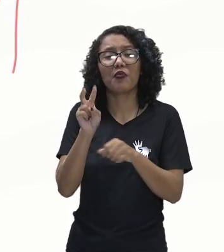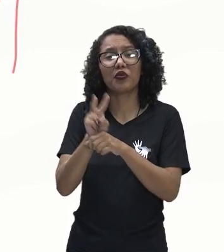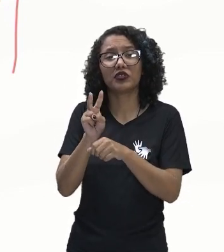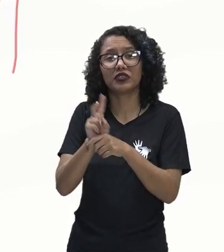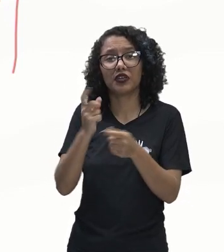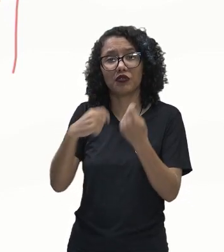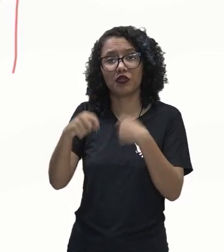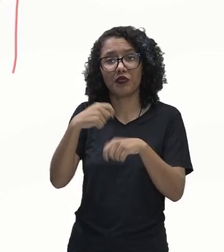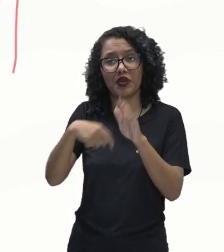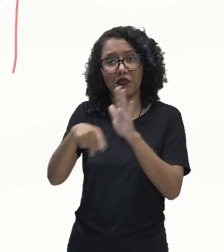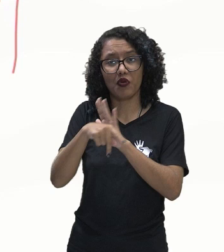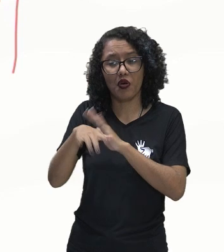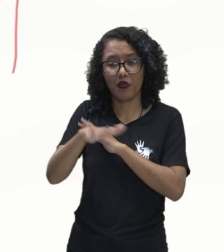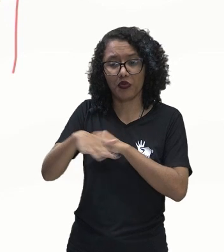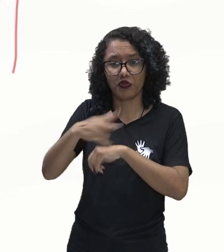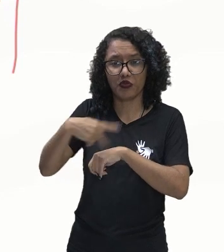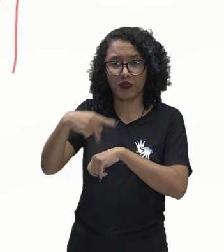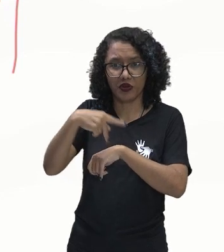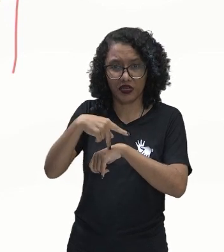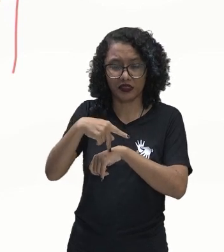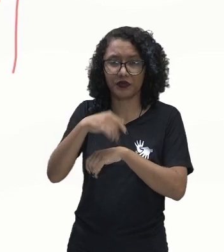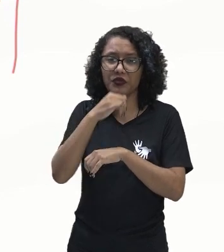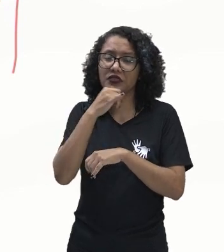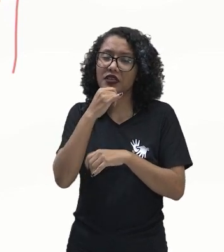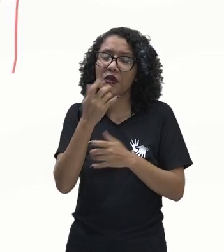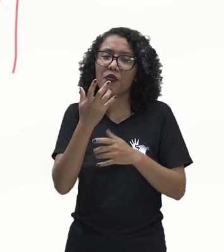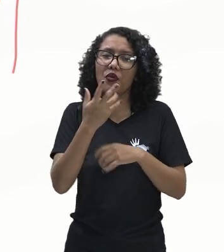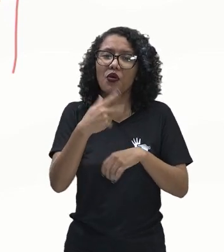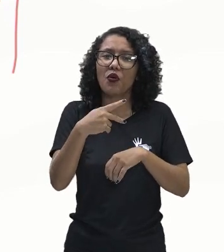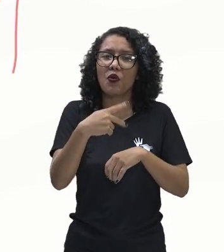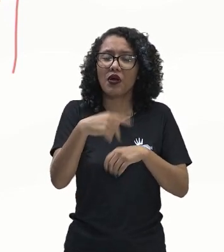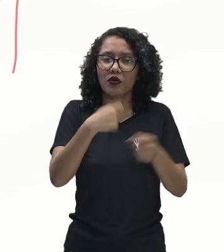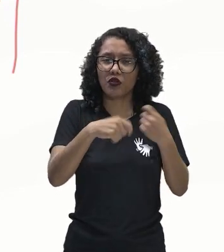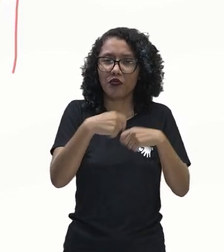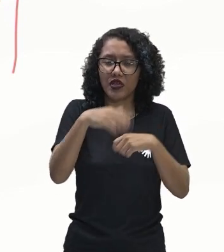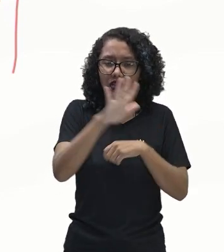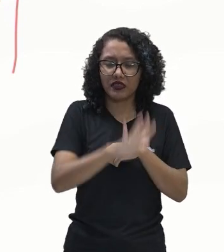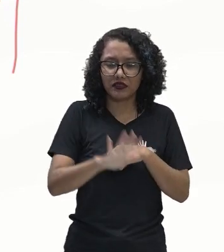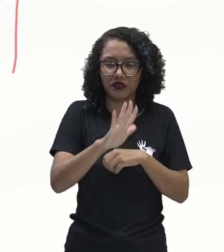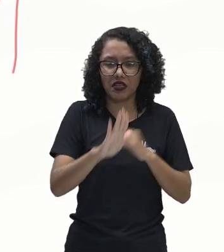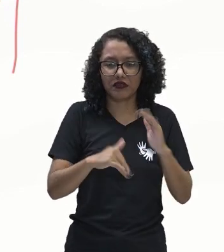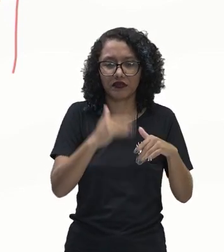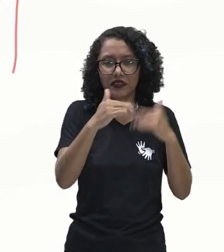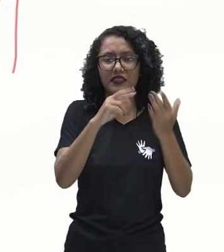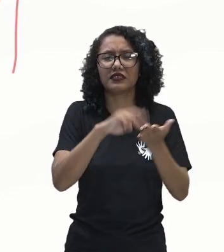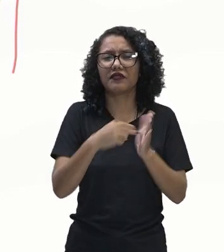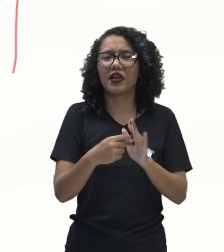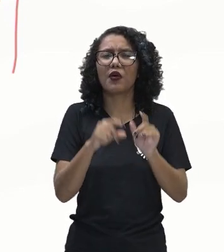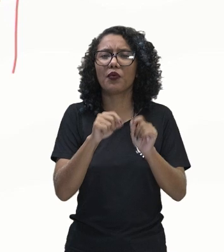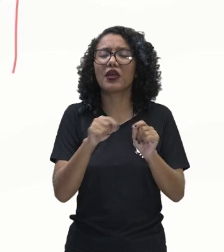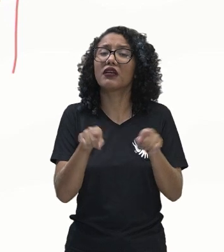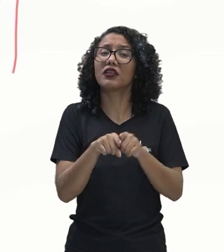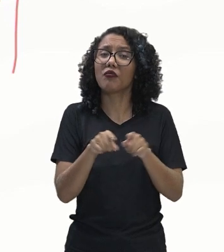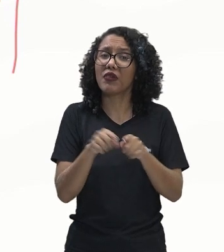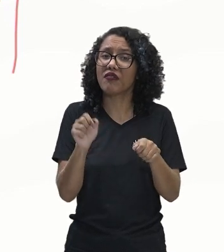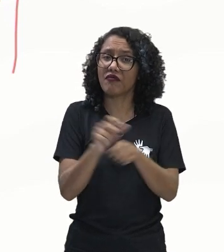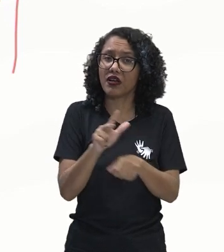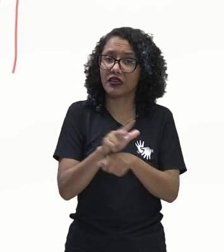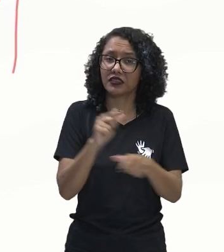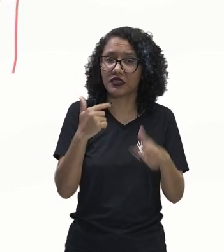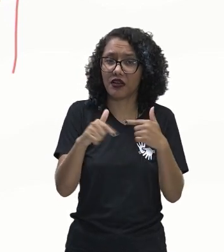fala de desenvolver a economia nacional, está se falando também de ofertar mais empregos, de tornar o